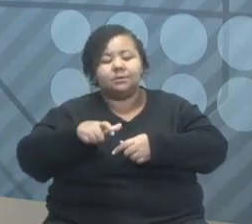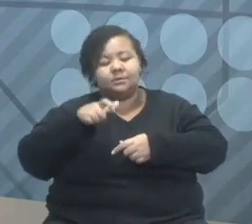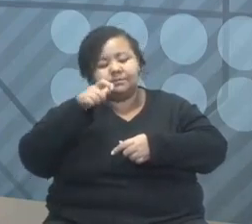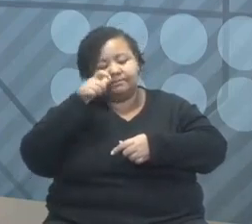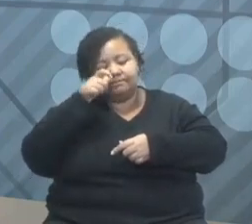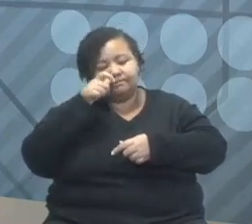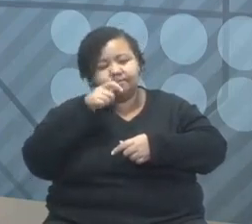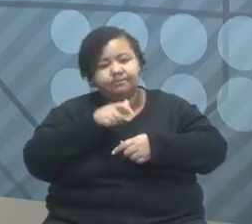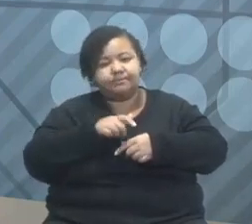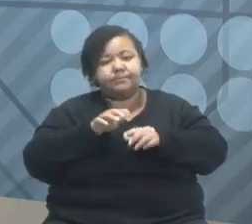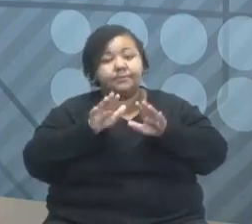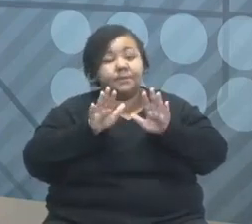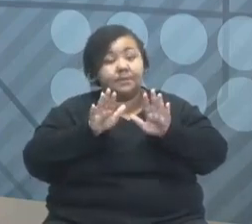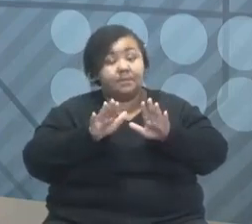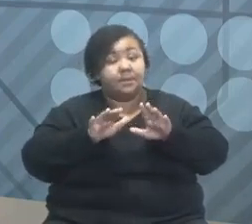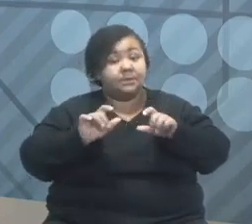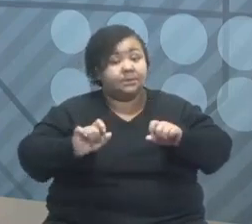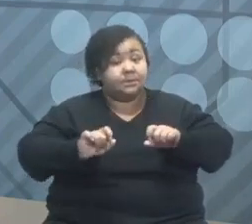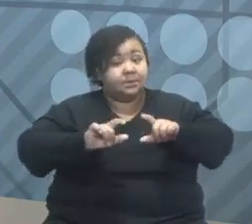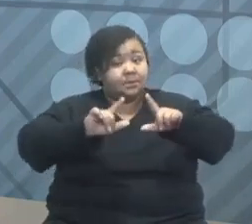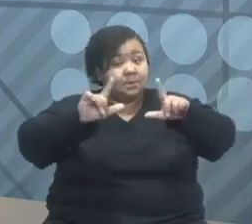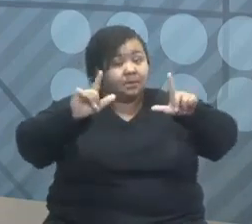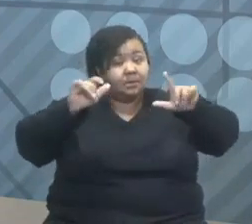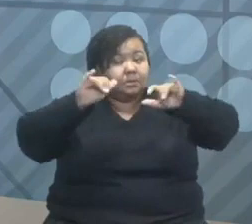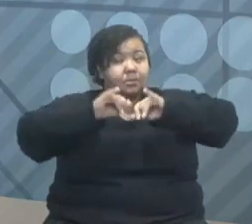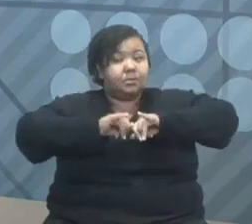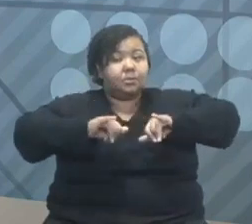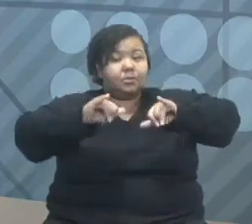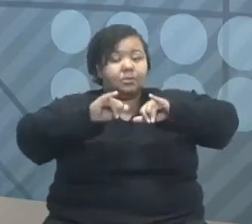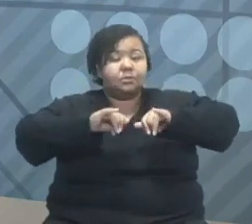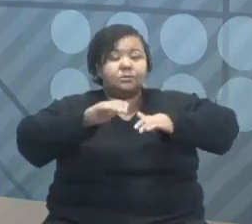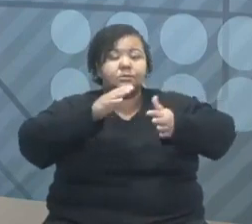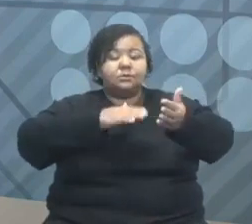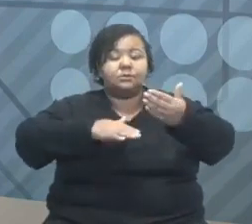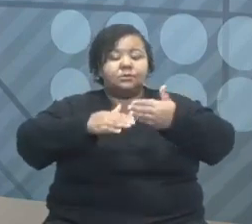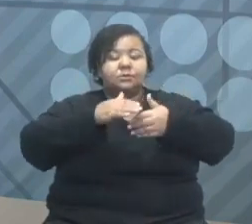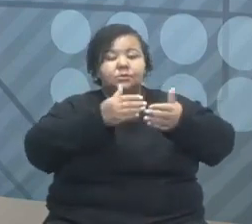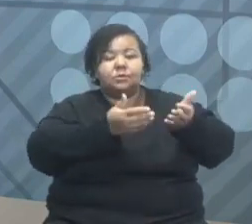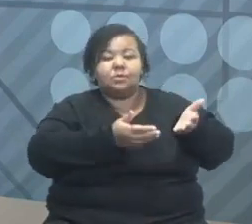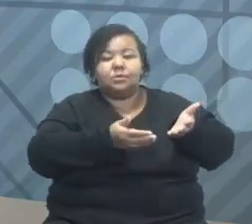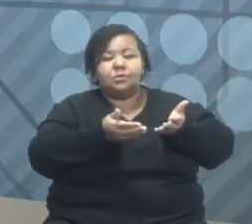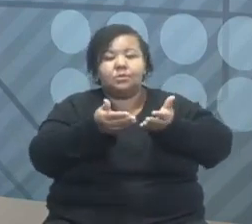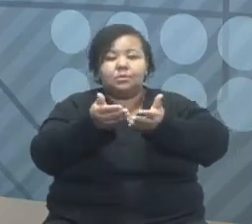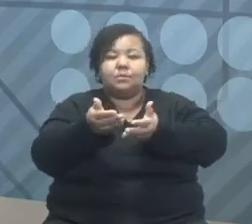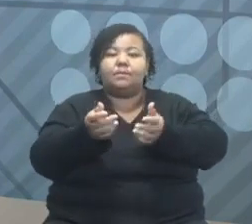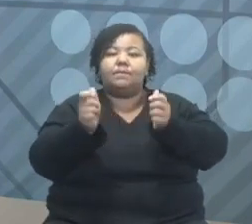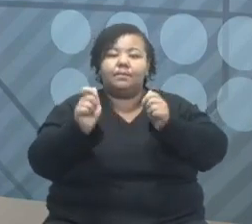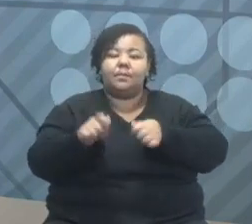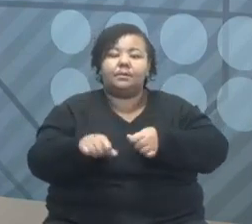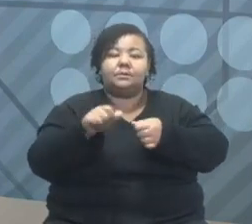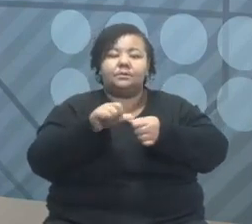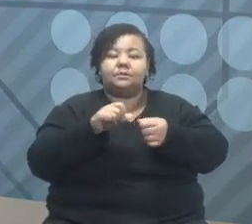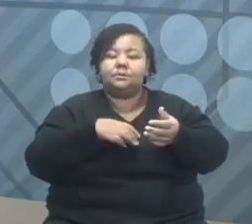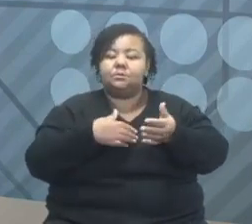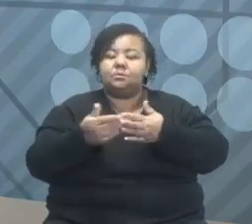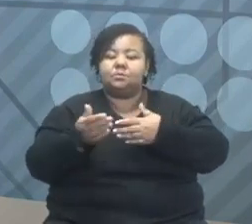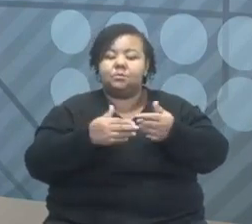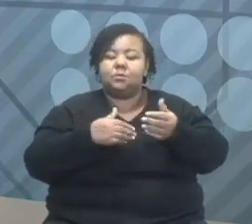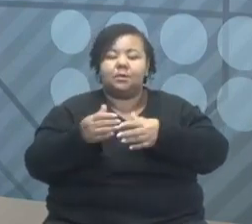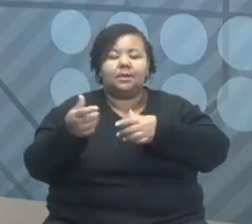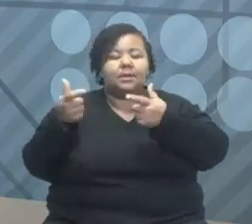situação. Mas deixa bem claro para você que todas as operações que eu estou trazendo a você podem ser realizadas com qualquer